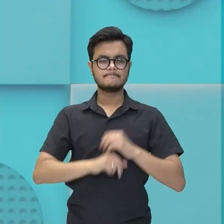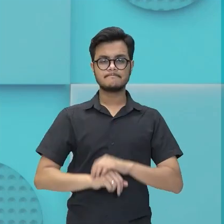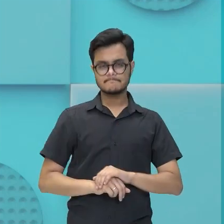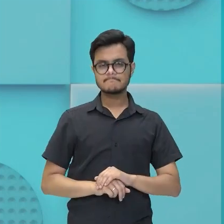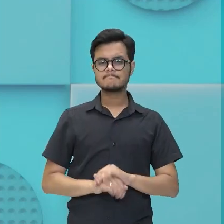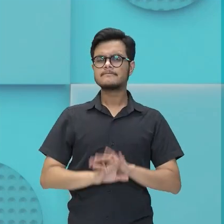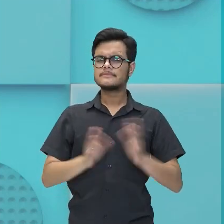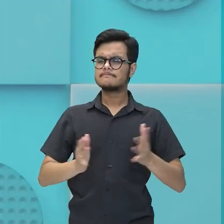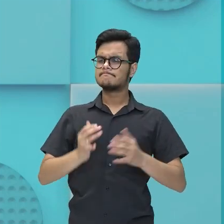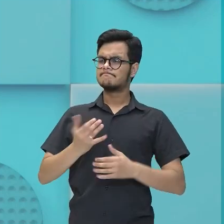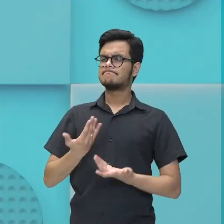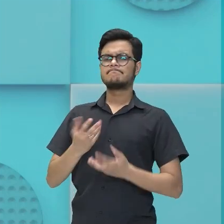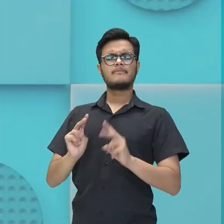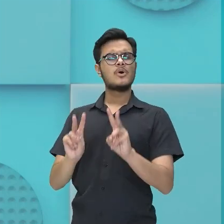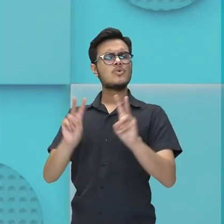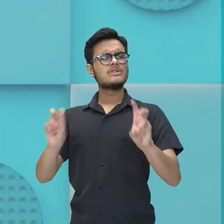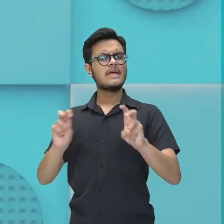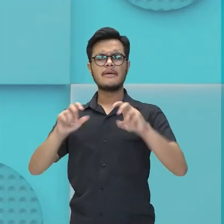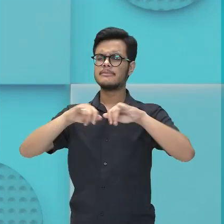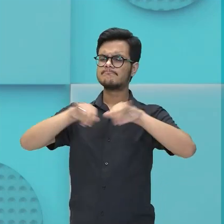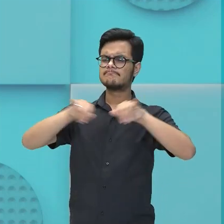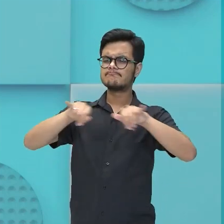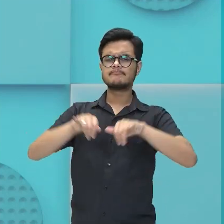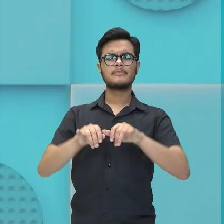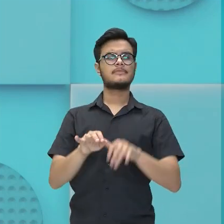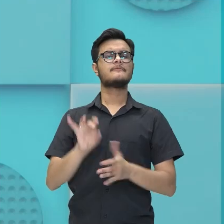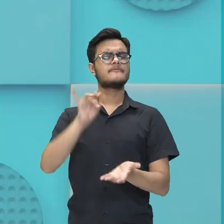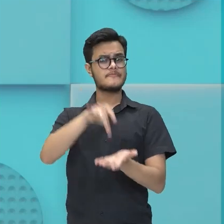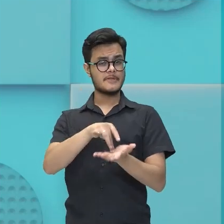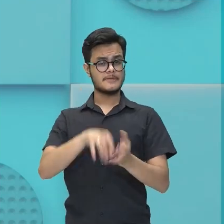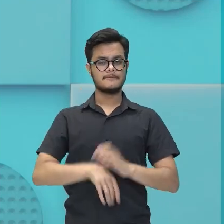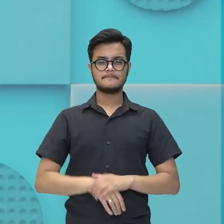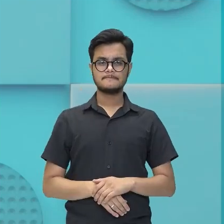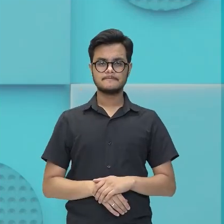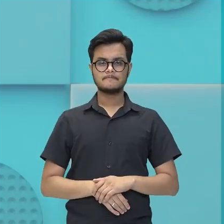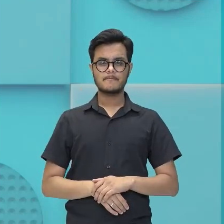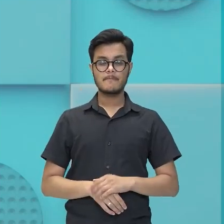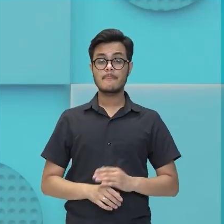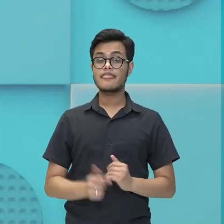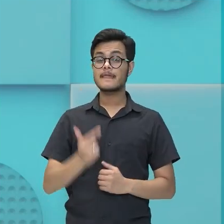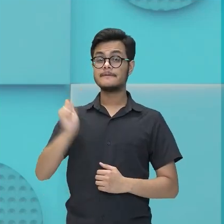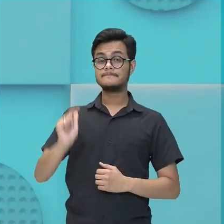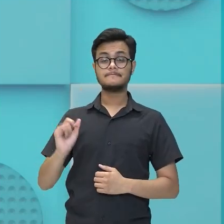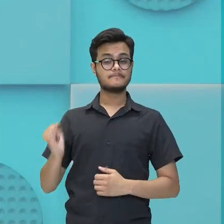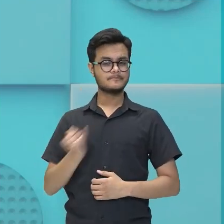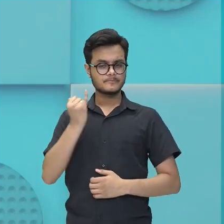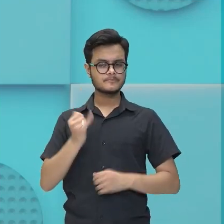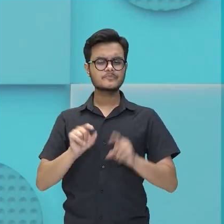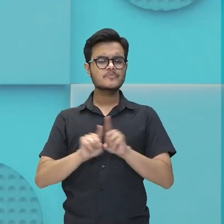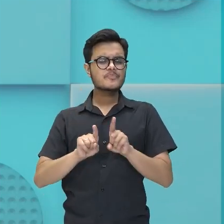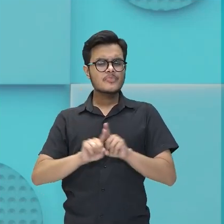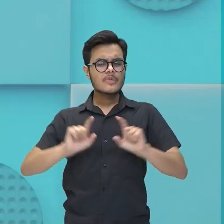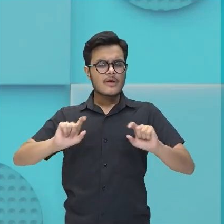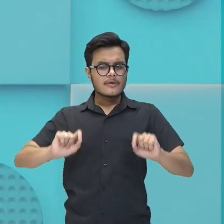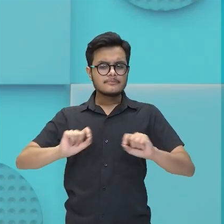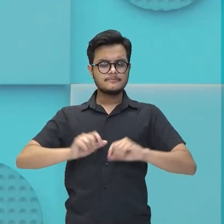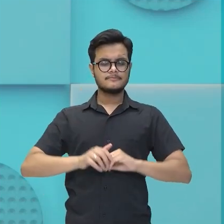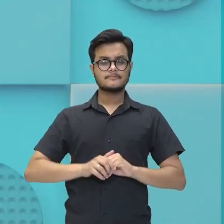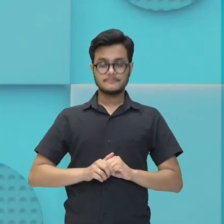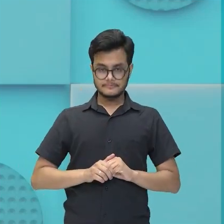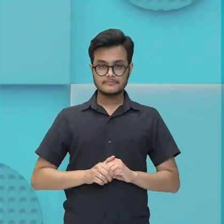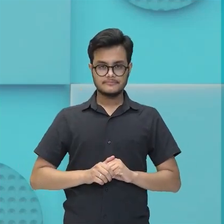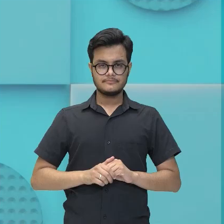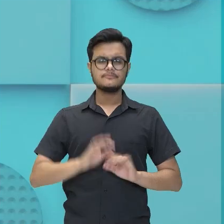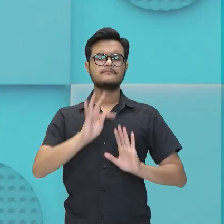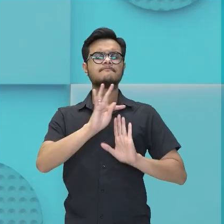apresenta a reportagem, os fatos, ok? Na sequência, outra marca linguística importante também de uma reportagem, colocando no nosso